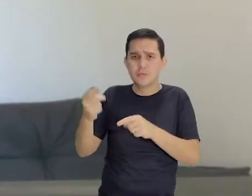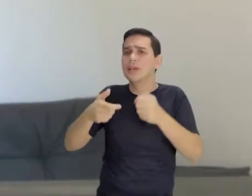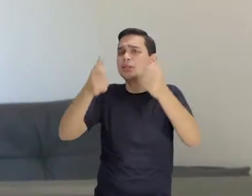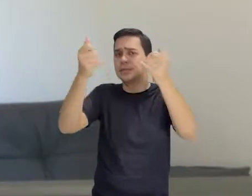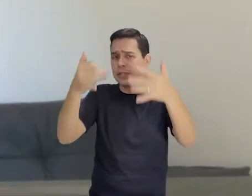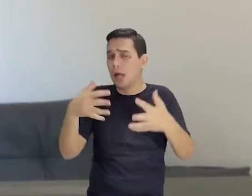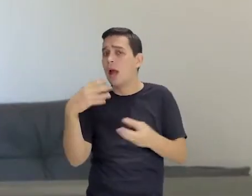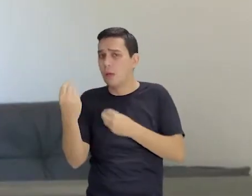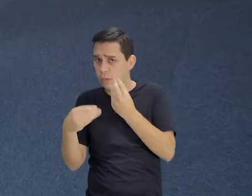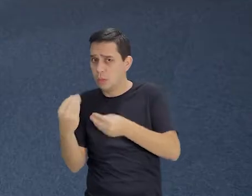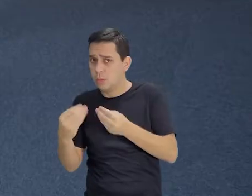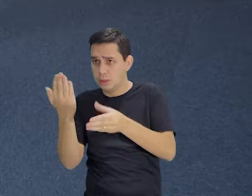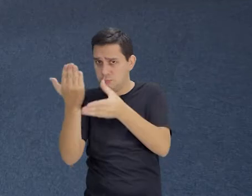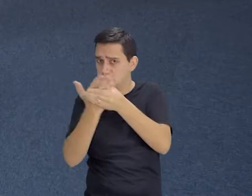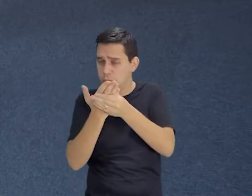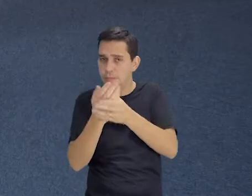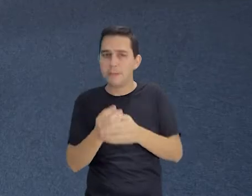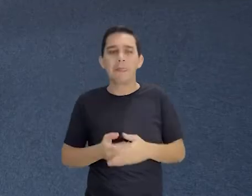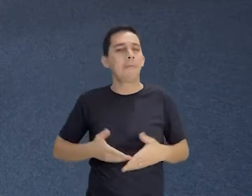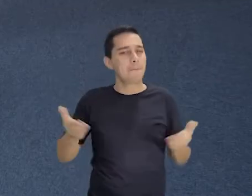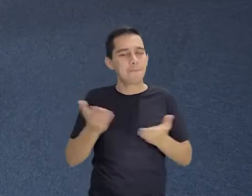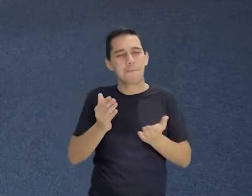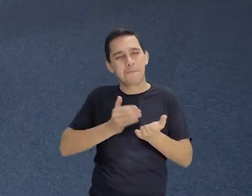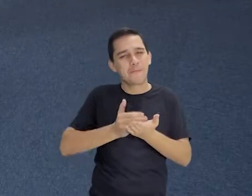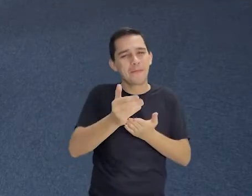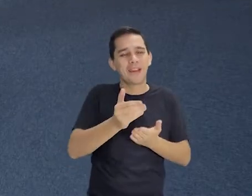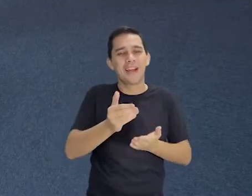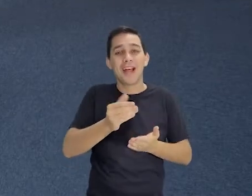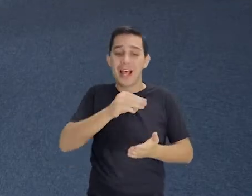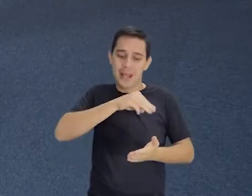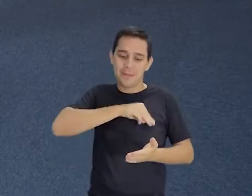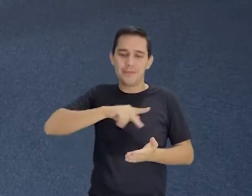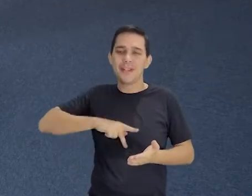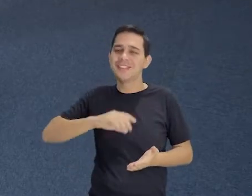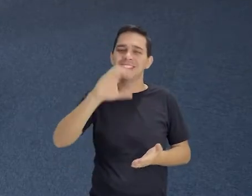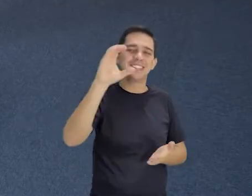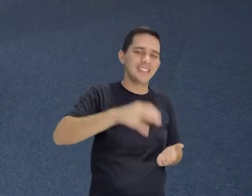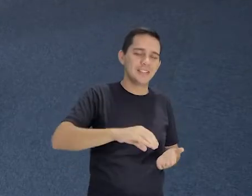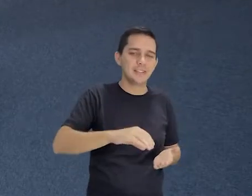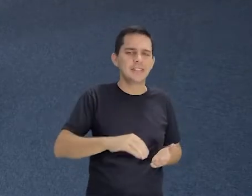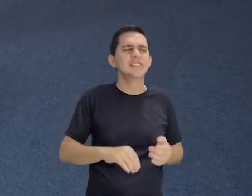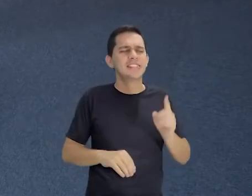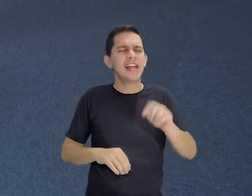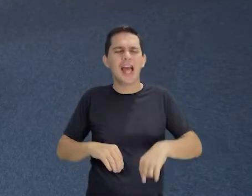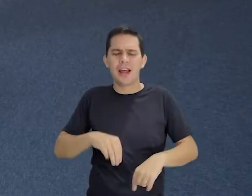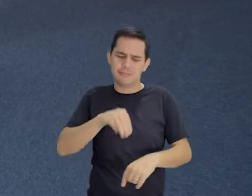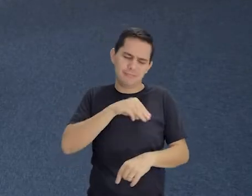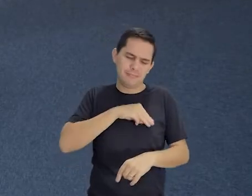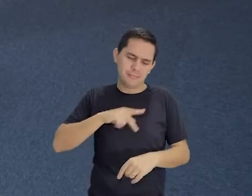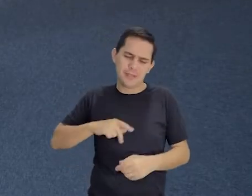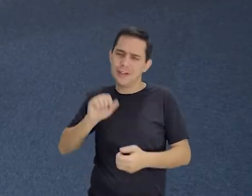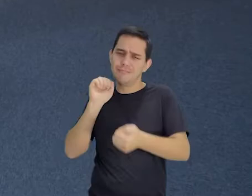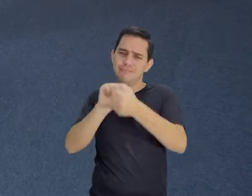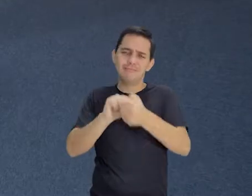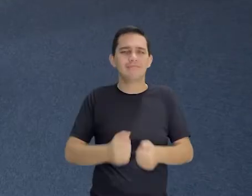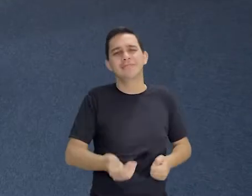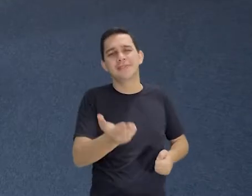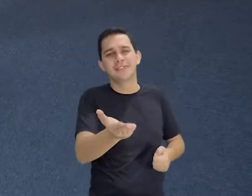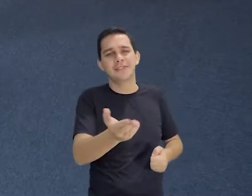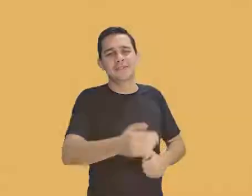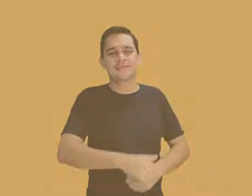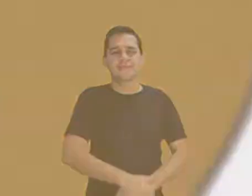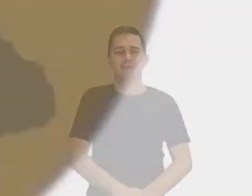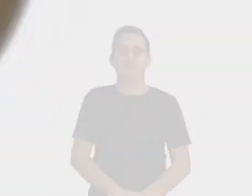e Isabel Calman. Está no ar para todo o Brasil, MP Cidadão. É o Ministério Público, mais perto de